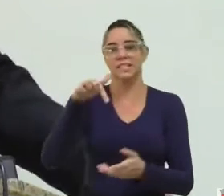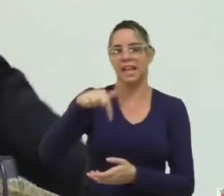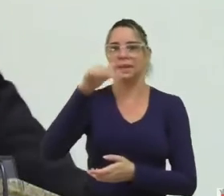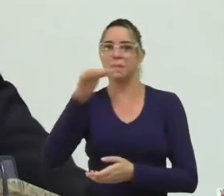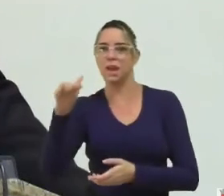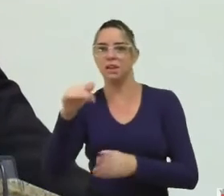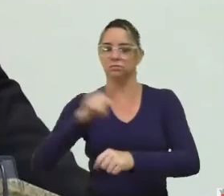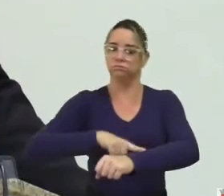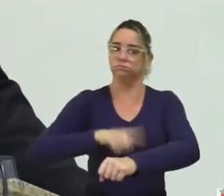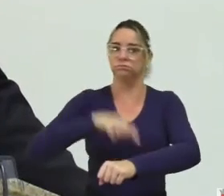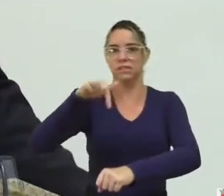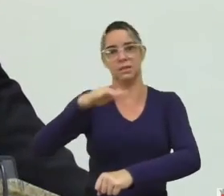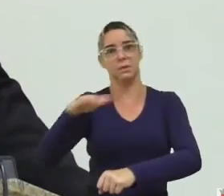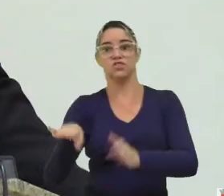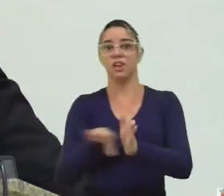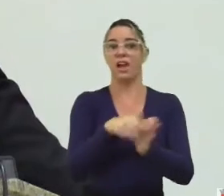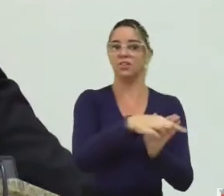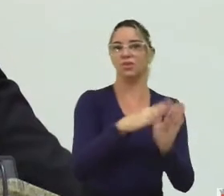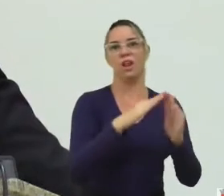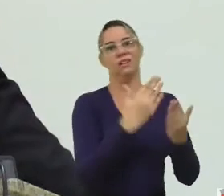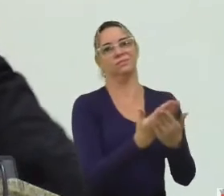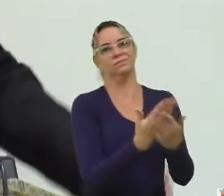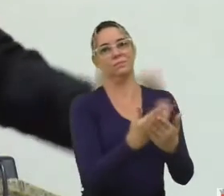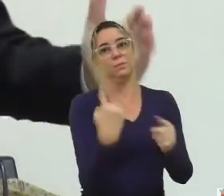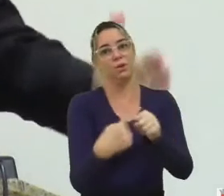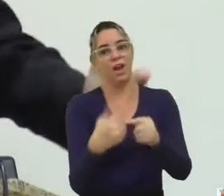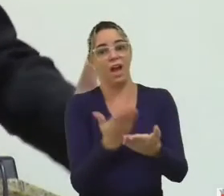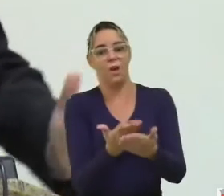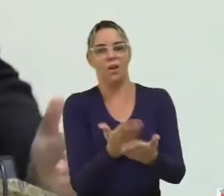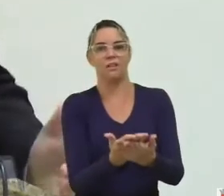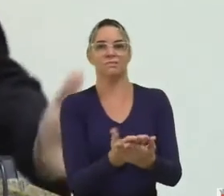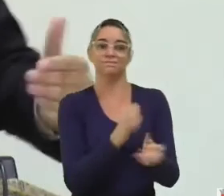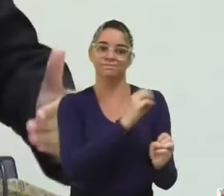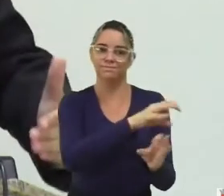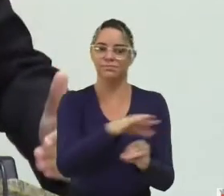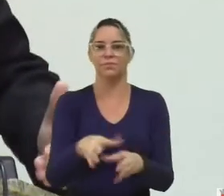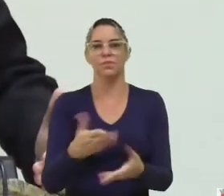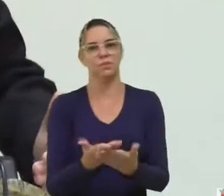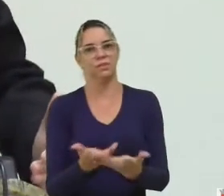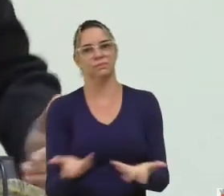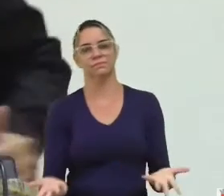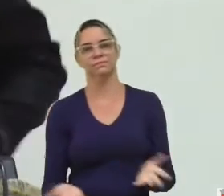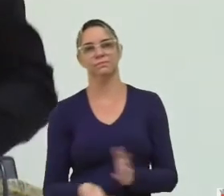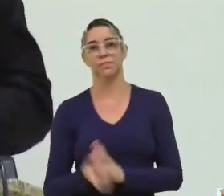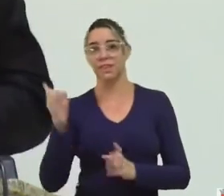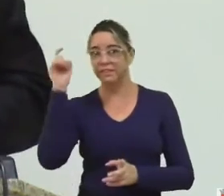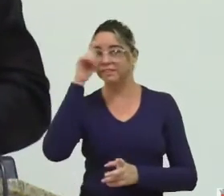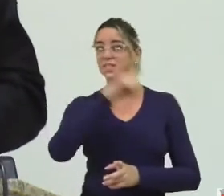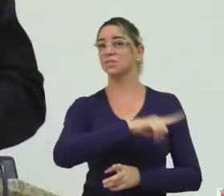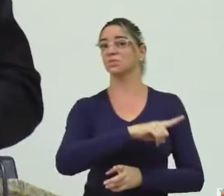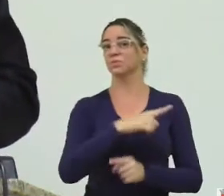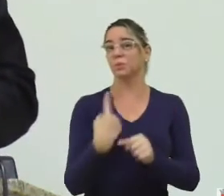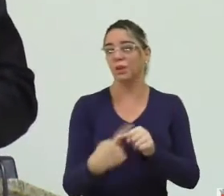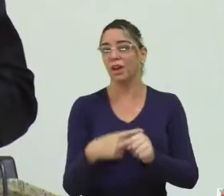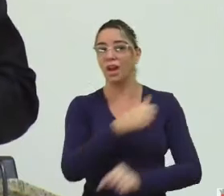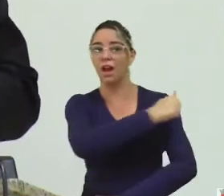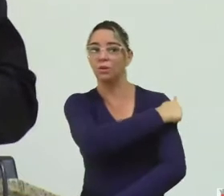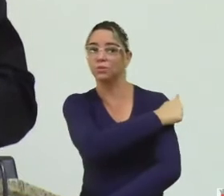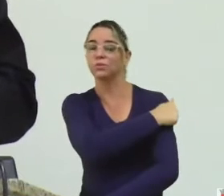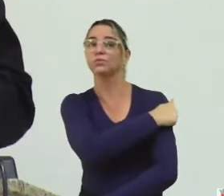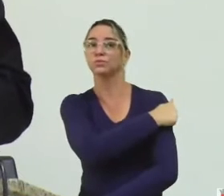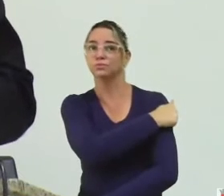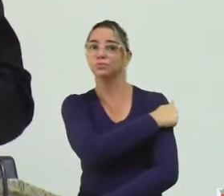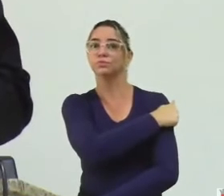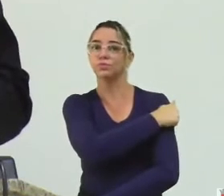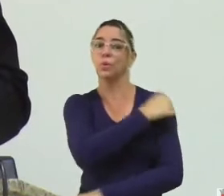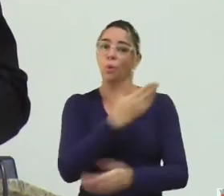na escola e ir para as suas aulas. E a gente vê a dificuldade que os alunos mesmos hoje